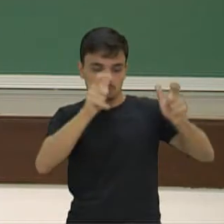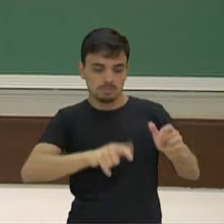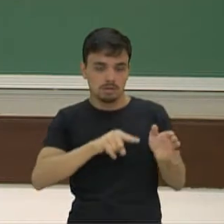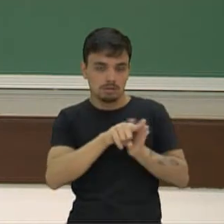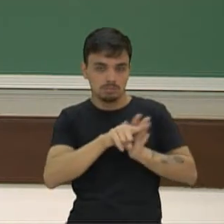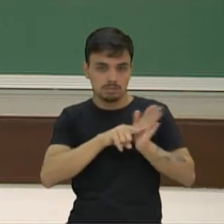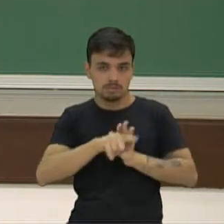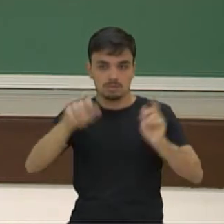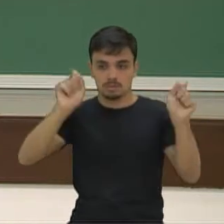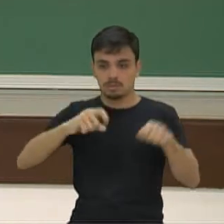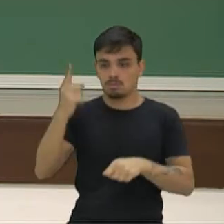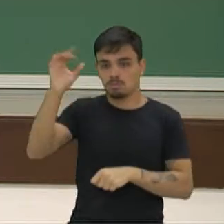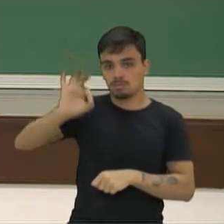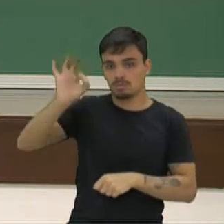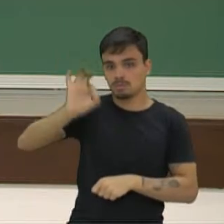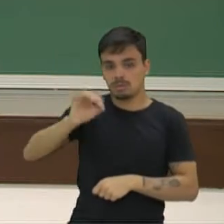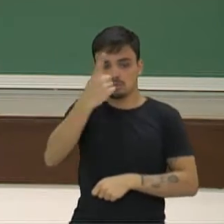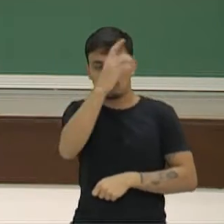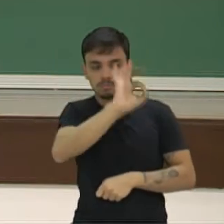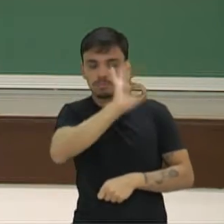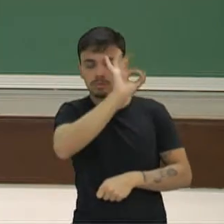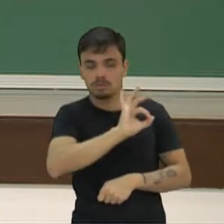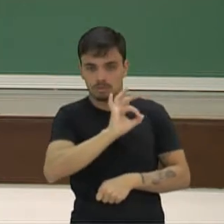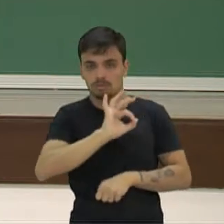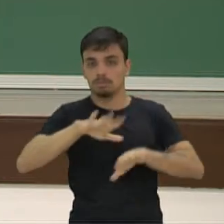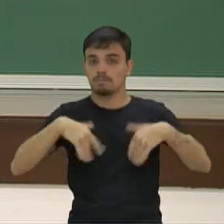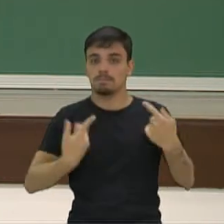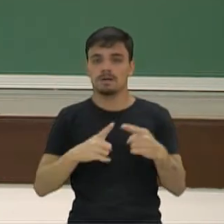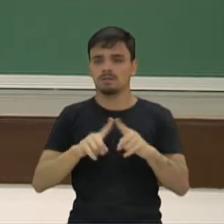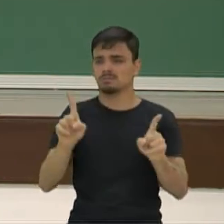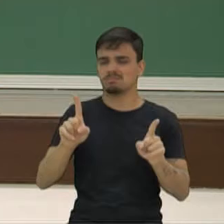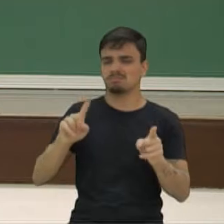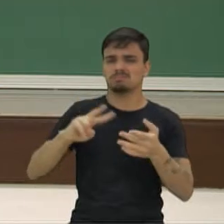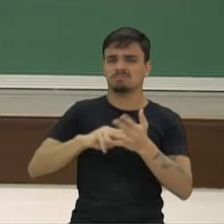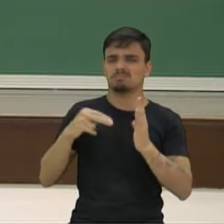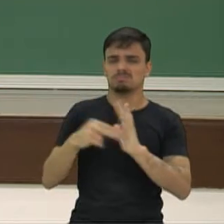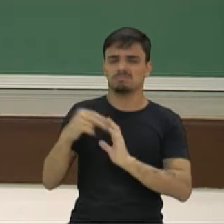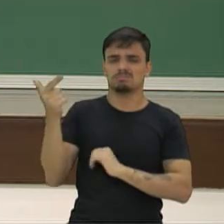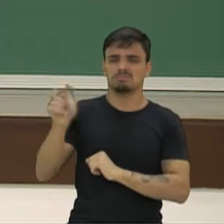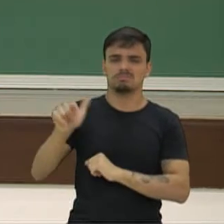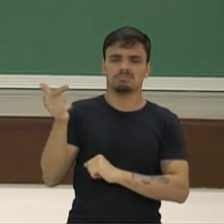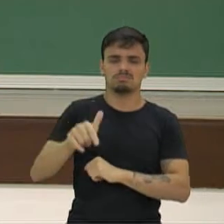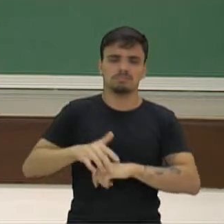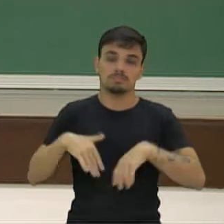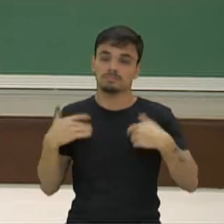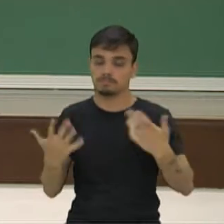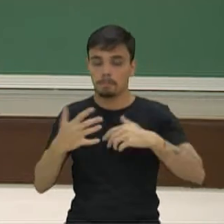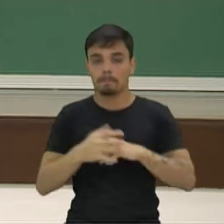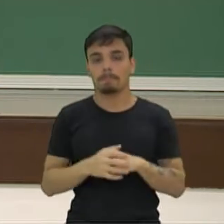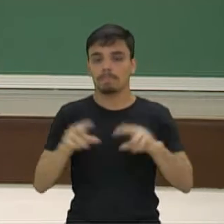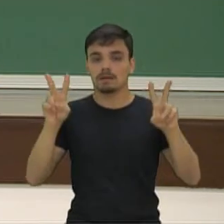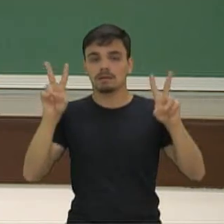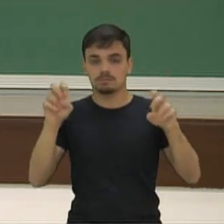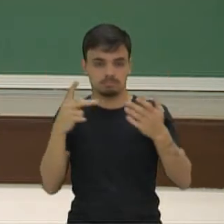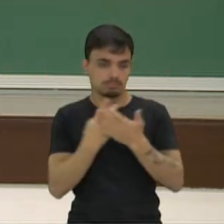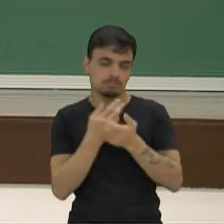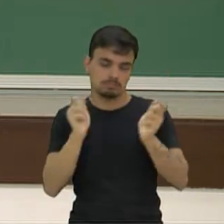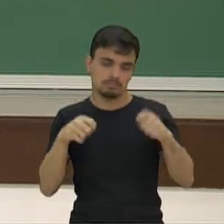dá 1% para lá, 1% para cá. Mas este número é insignificante em termos de erro,